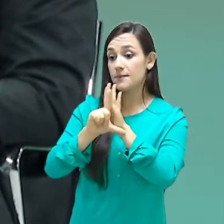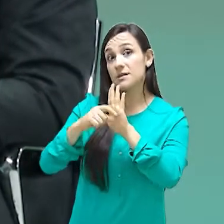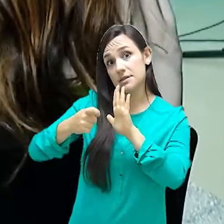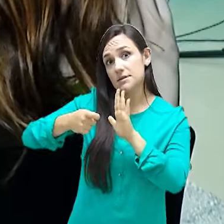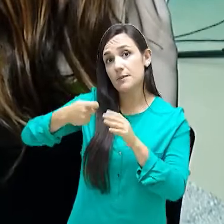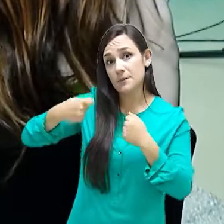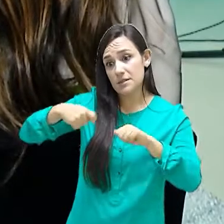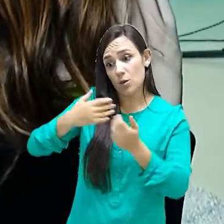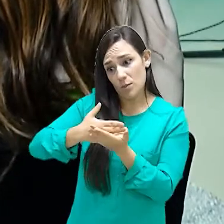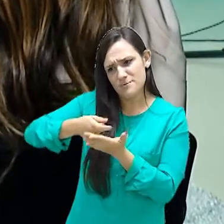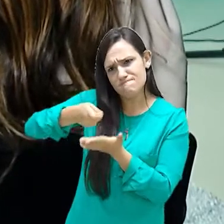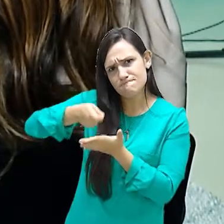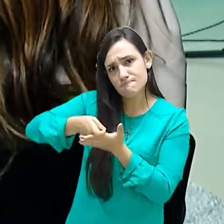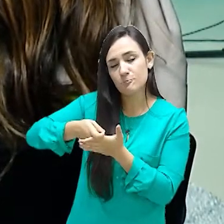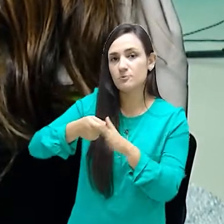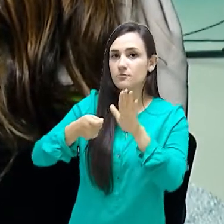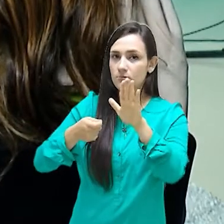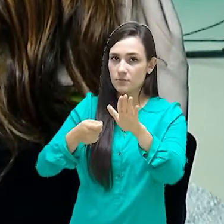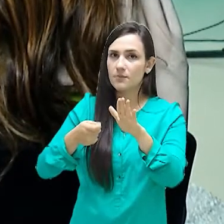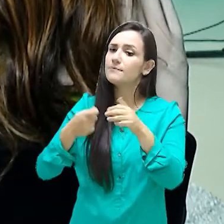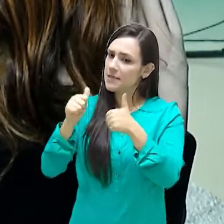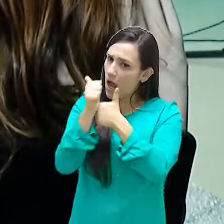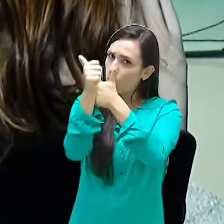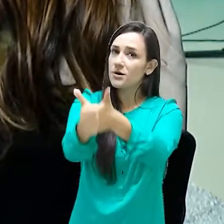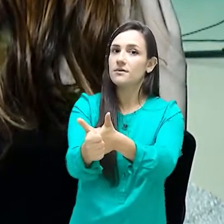né? Para uma lei efetivamente